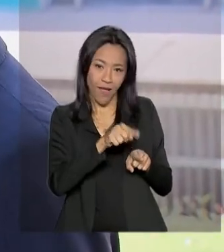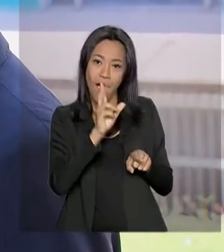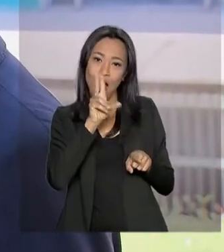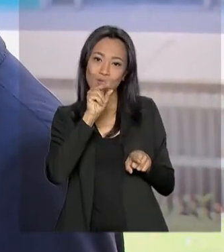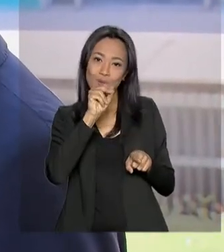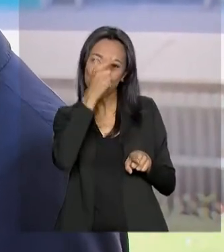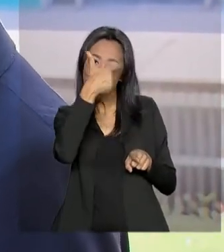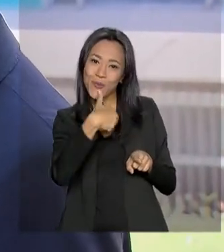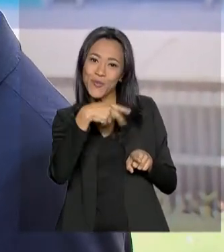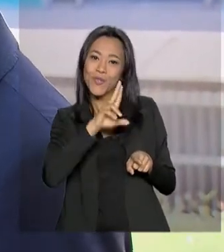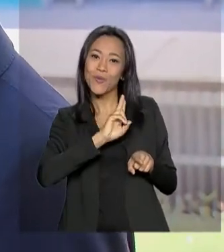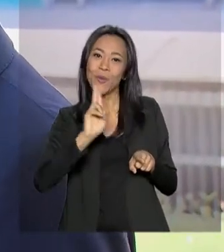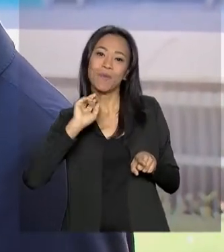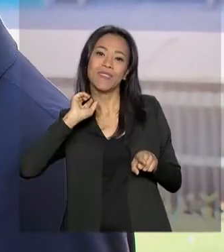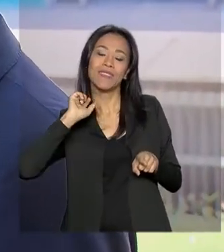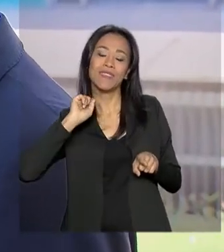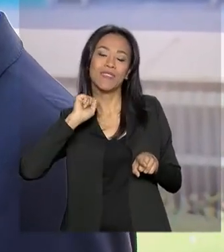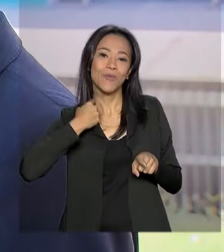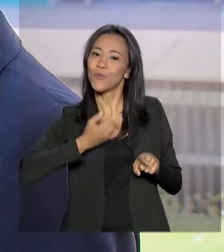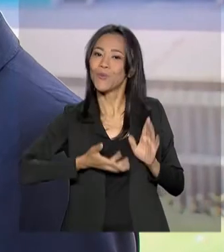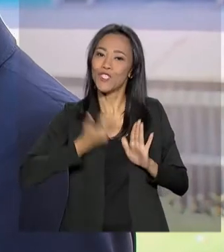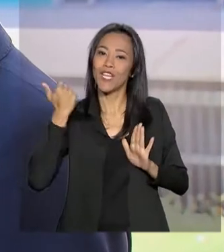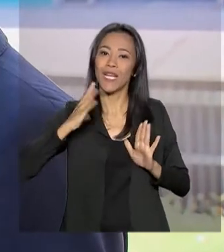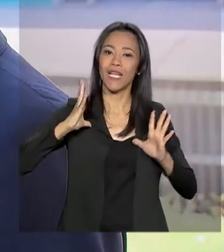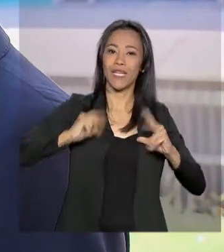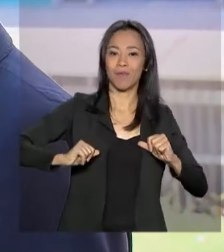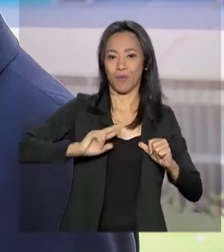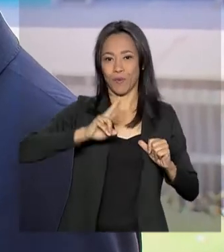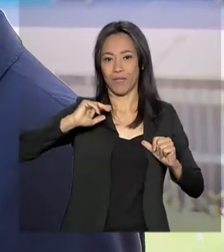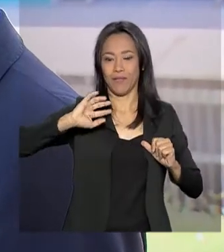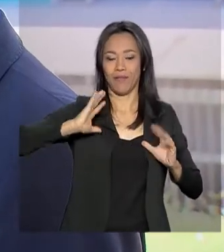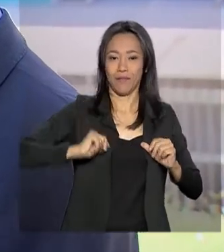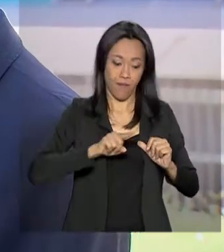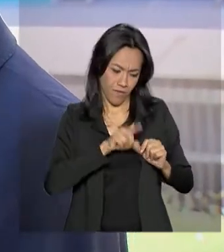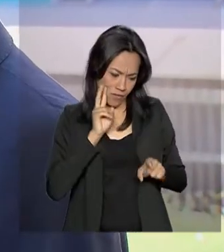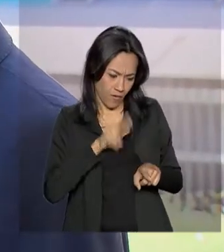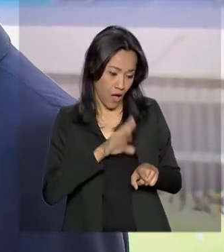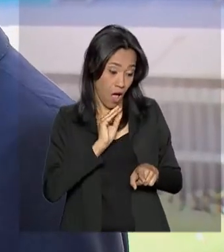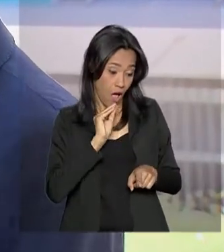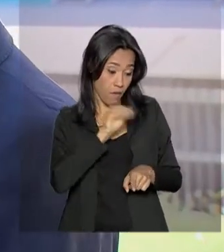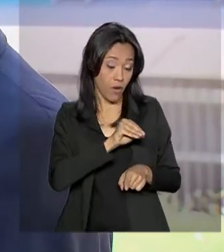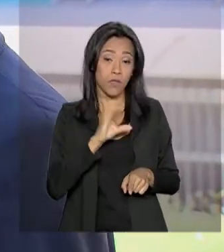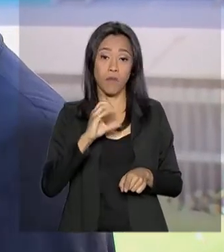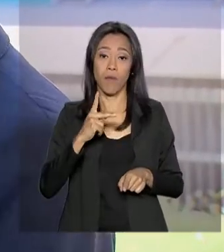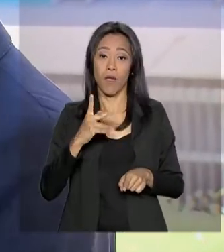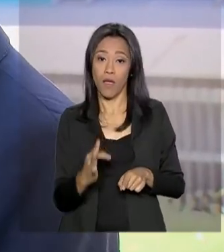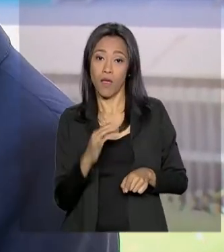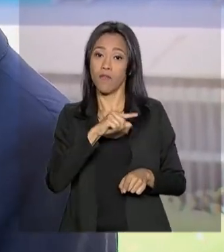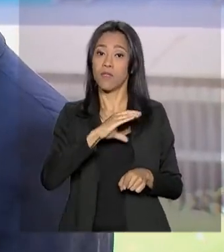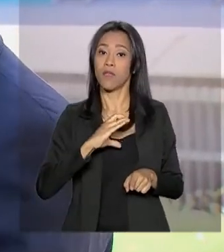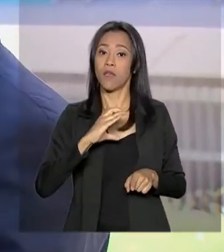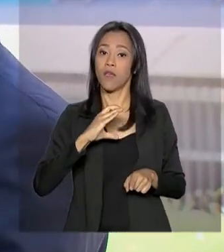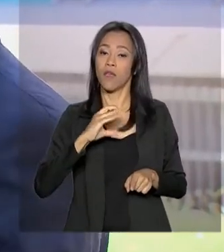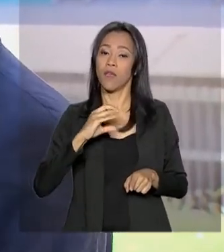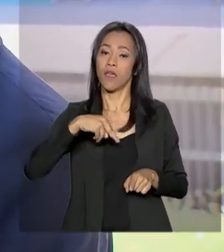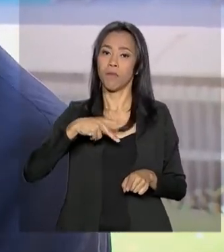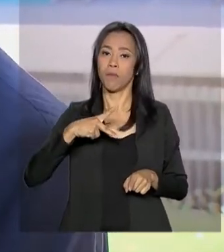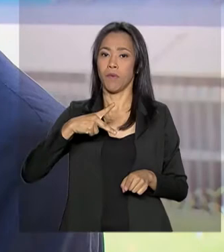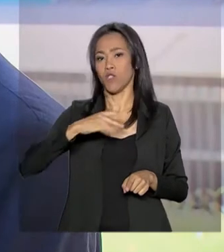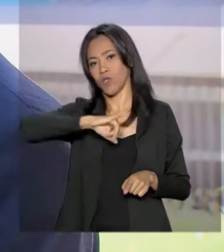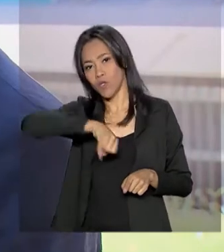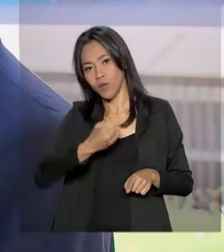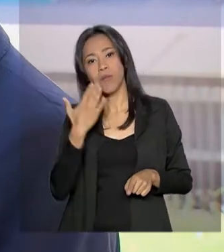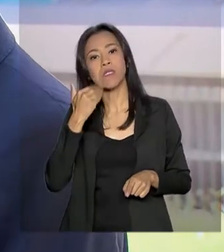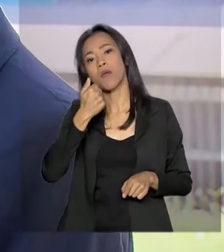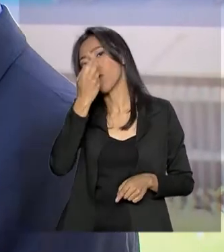azul ela clicando lá abre uma janela pode colocar o seu cpf ou cnpj que já vamos identificar e ver qual o desconto que ela